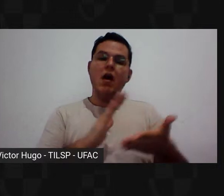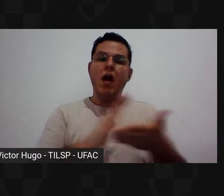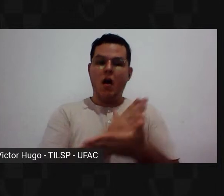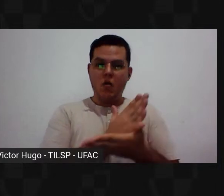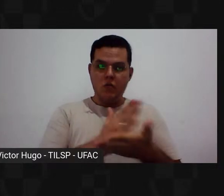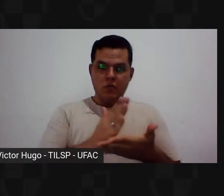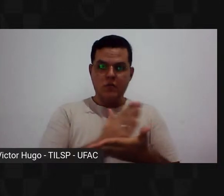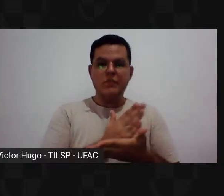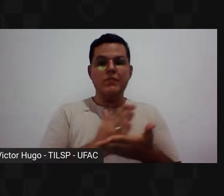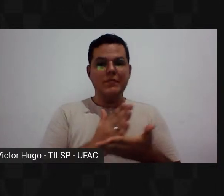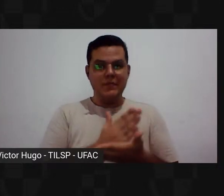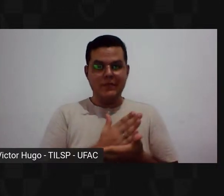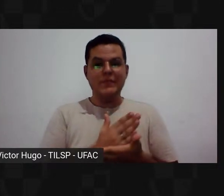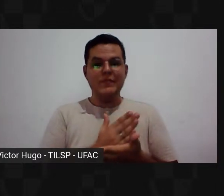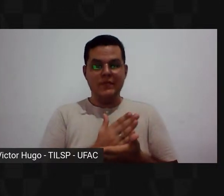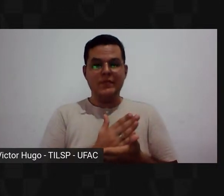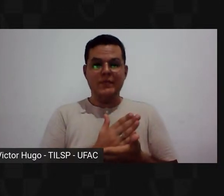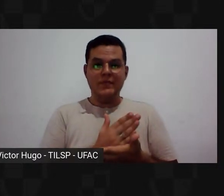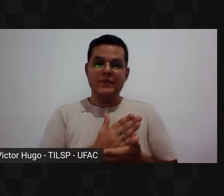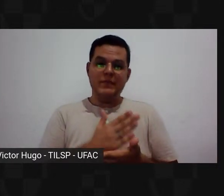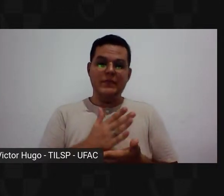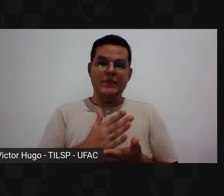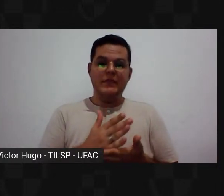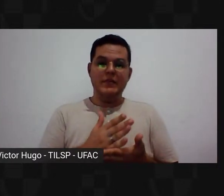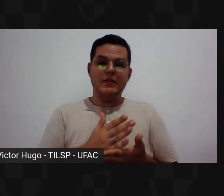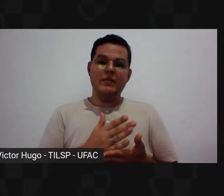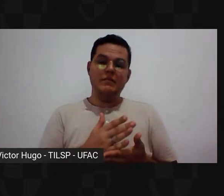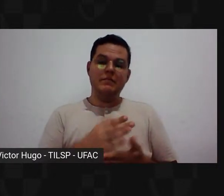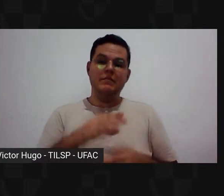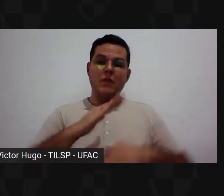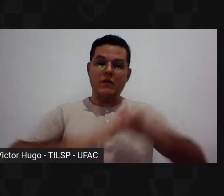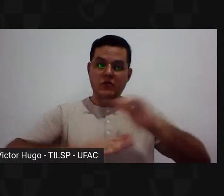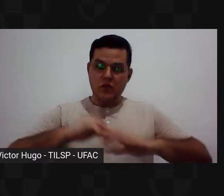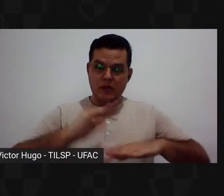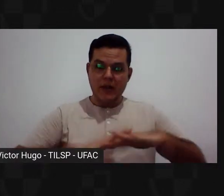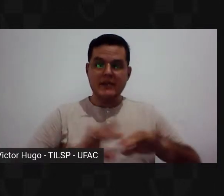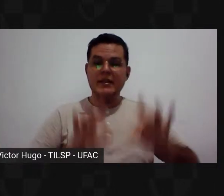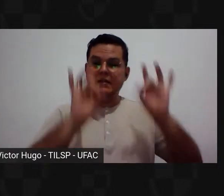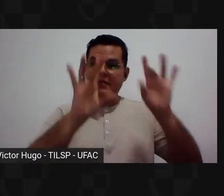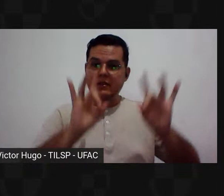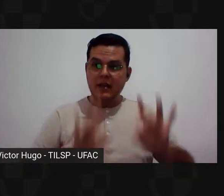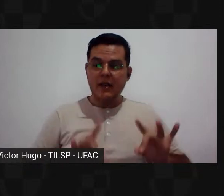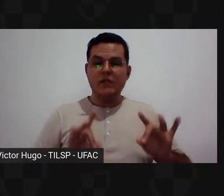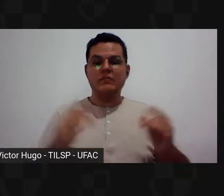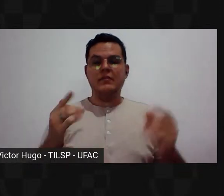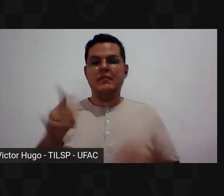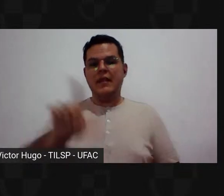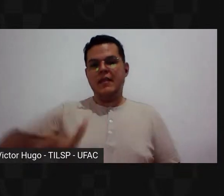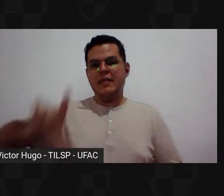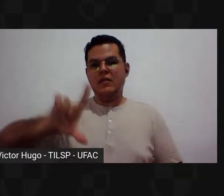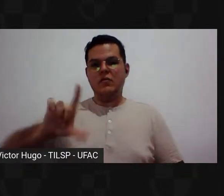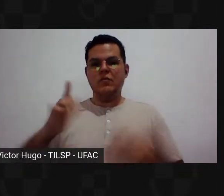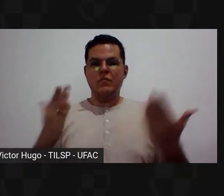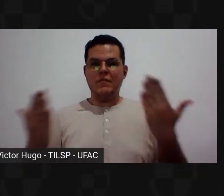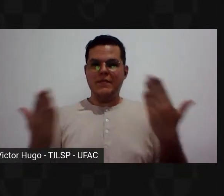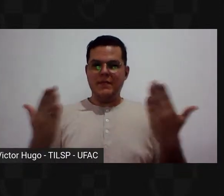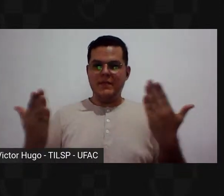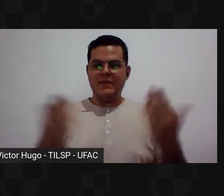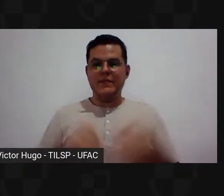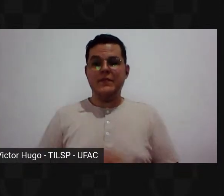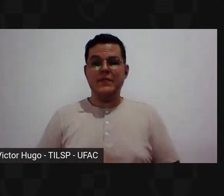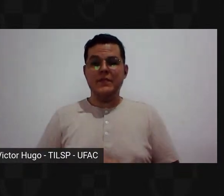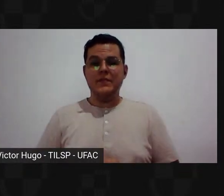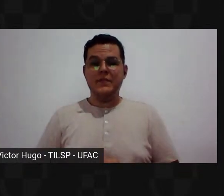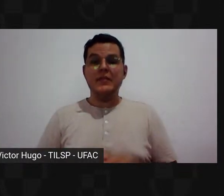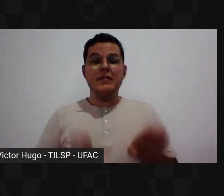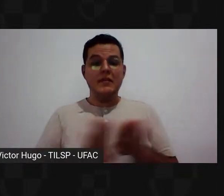alunos da especialização em literatura comparada. E temos ainda a participação do curso de letras na